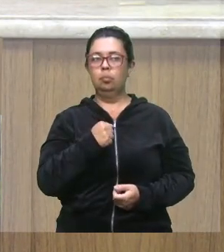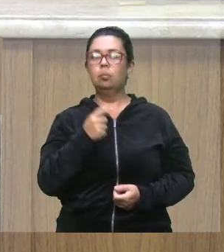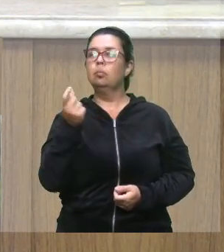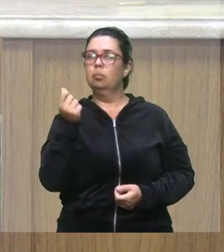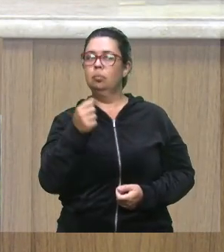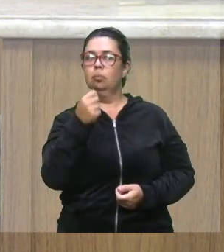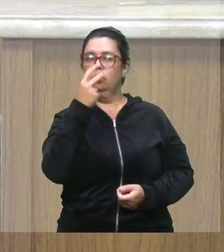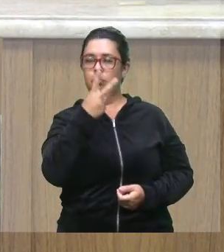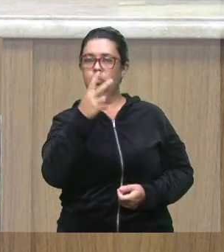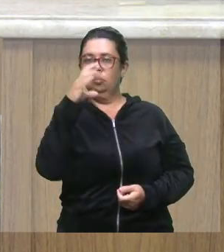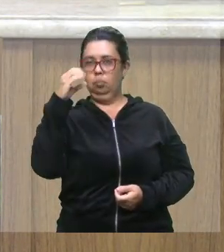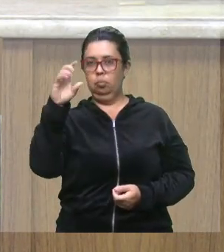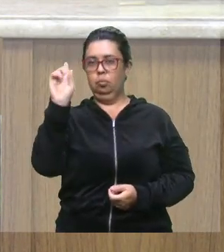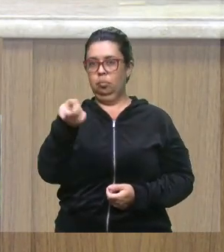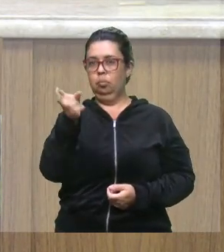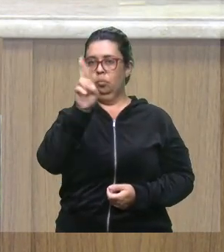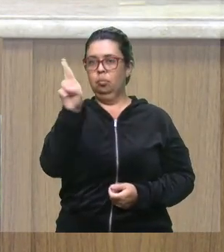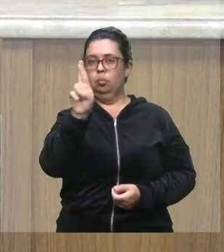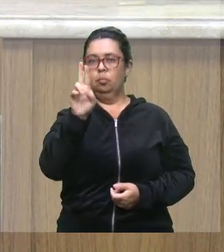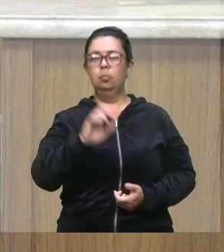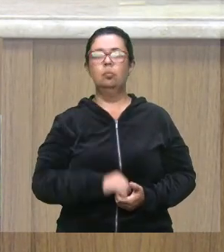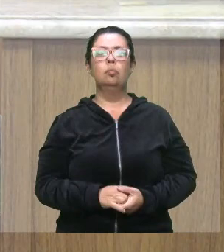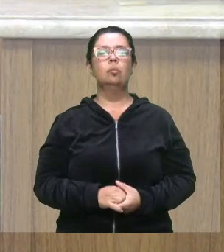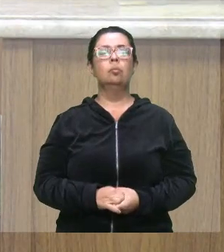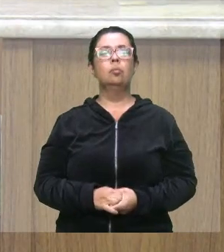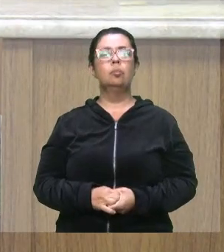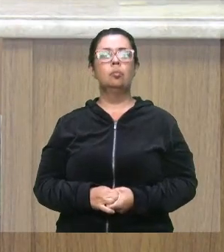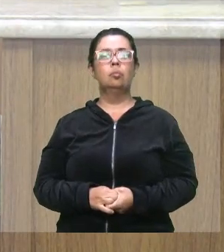no valor de 20 mil reais.